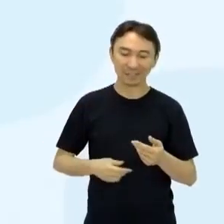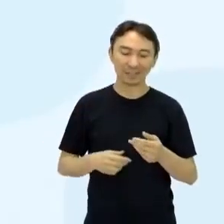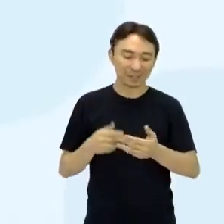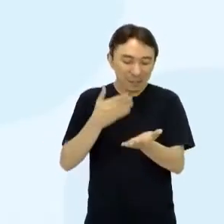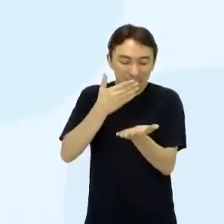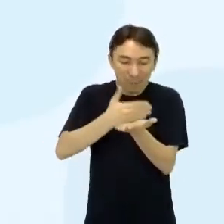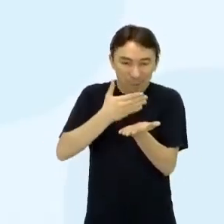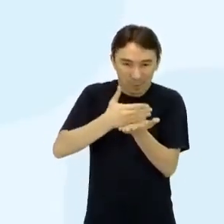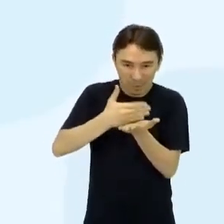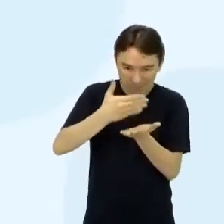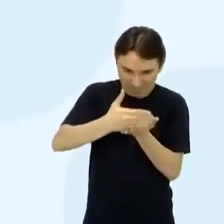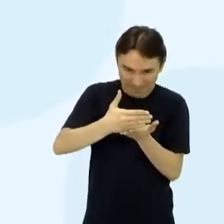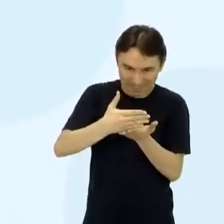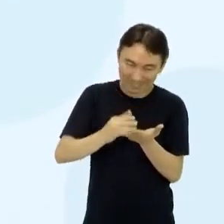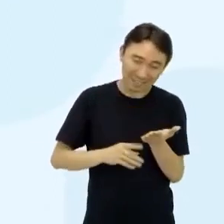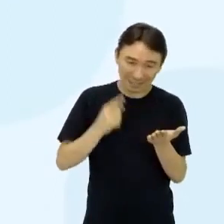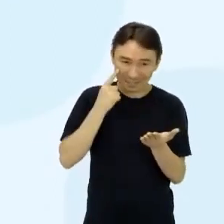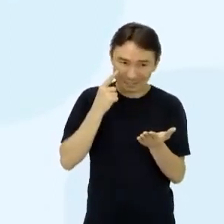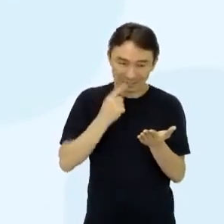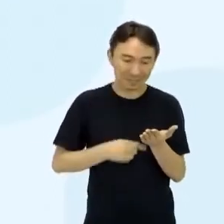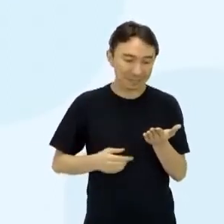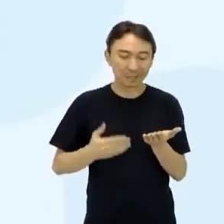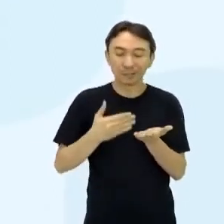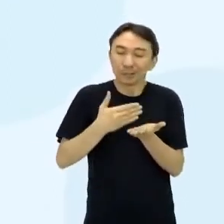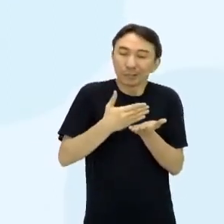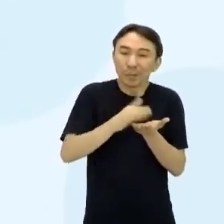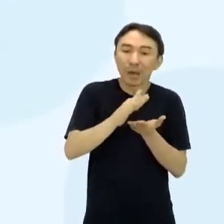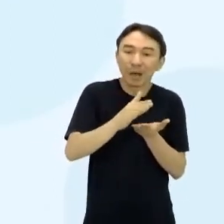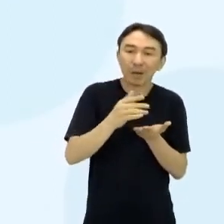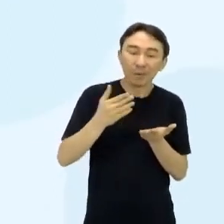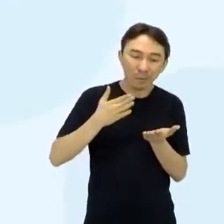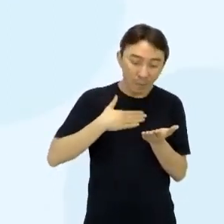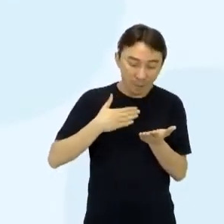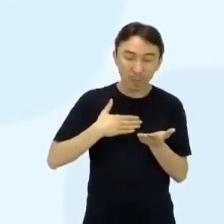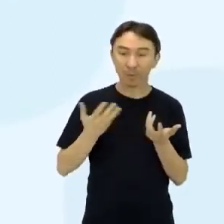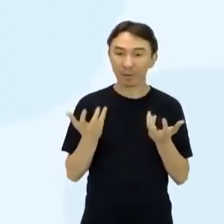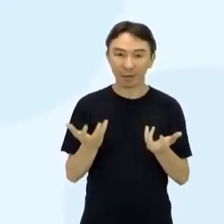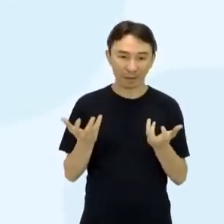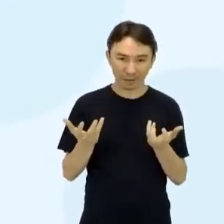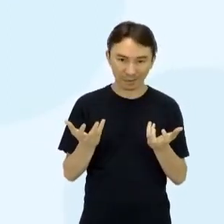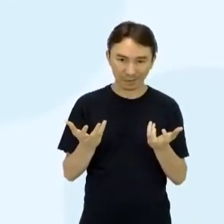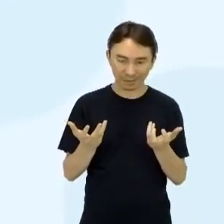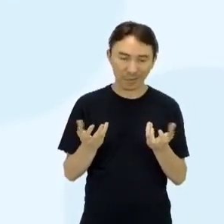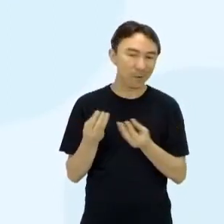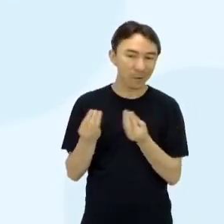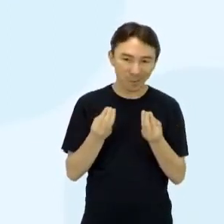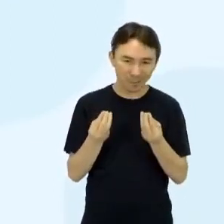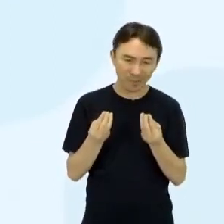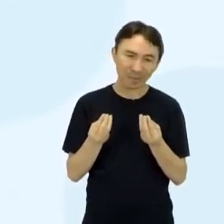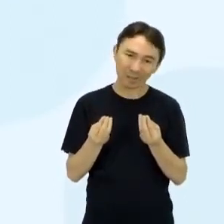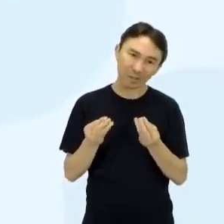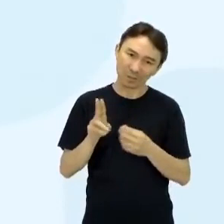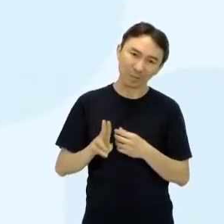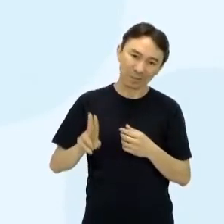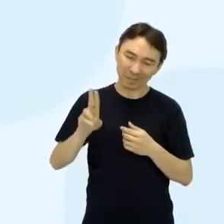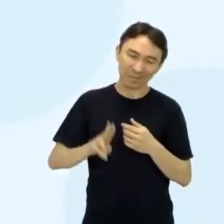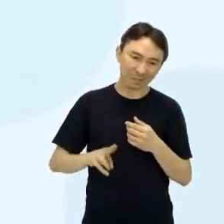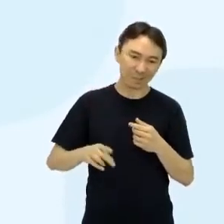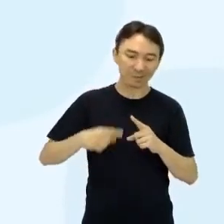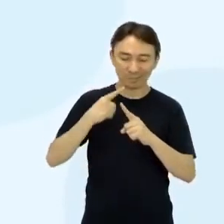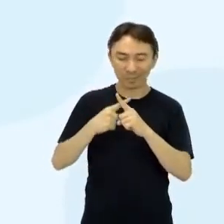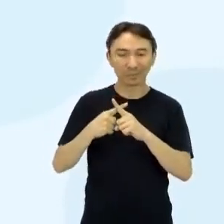aquele que queremos. Uma forma de determinar isso é usando a multiplicação. No caso da